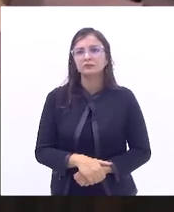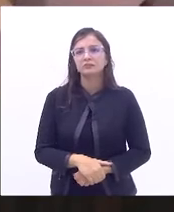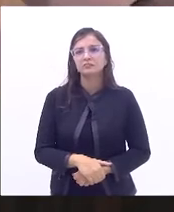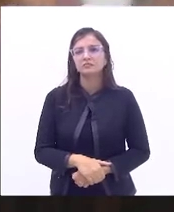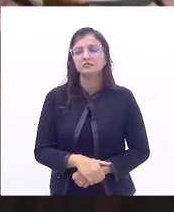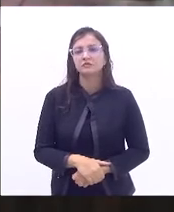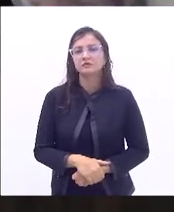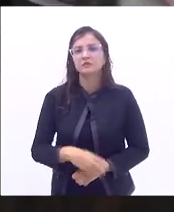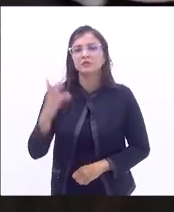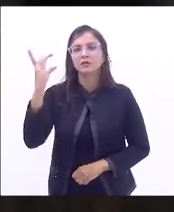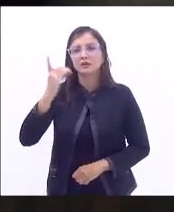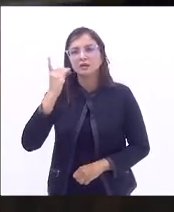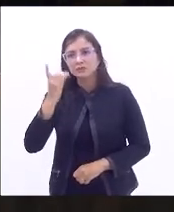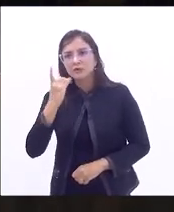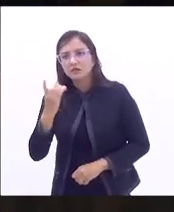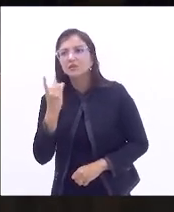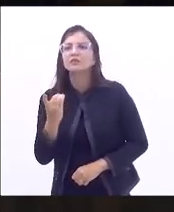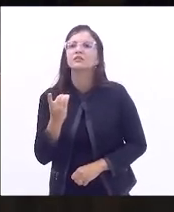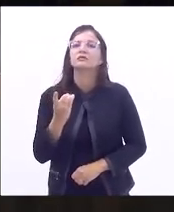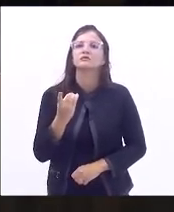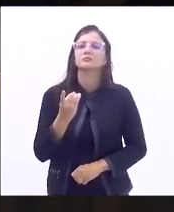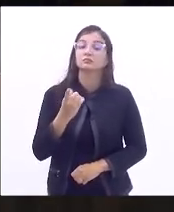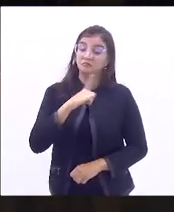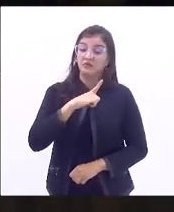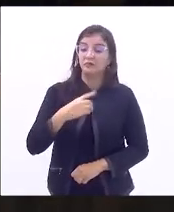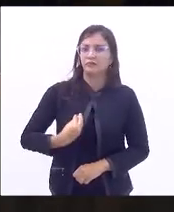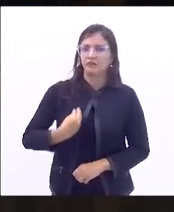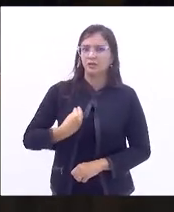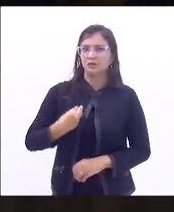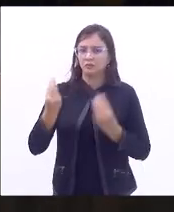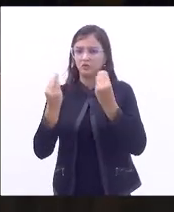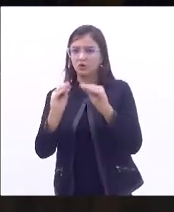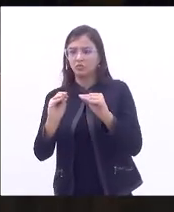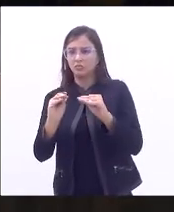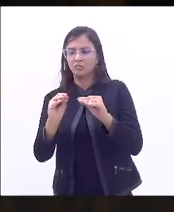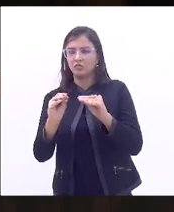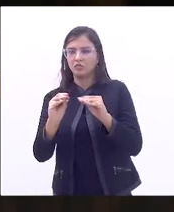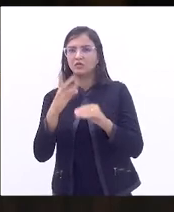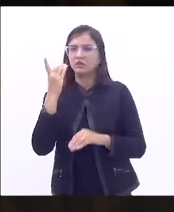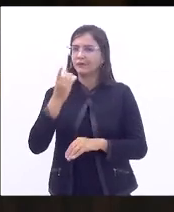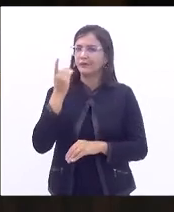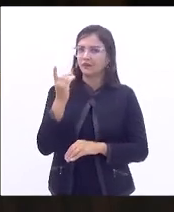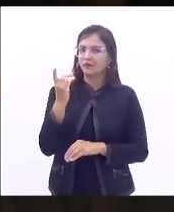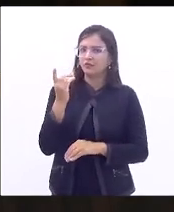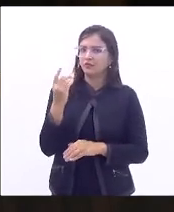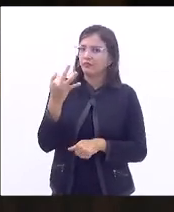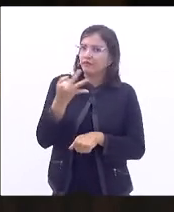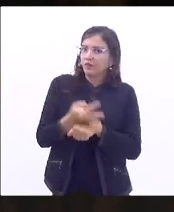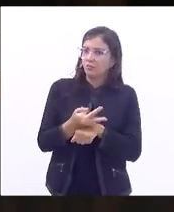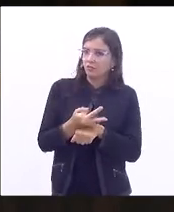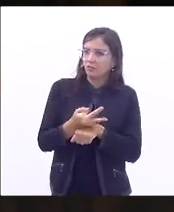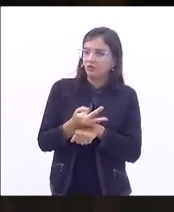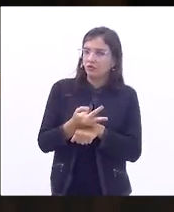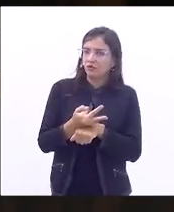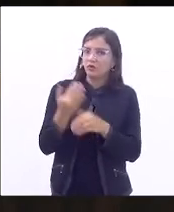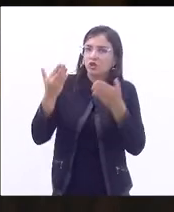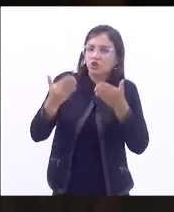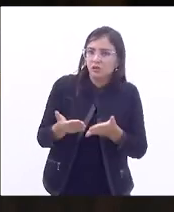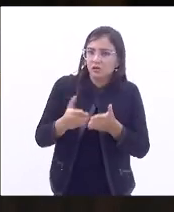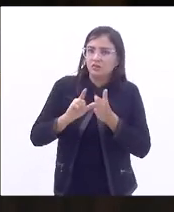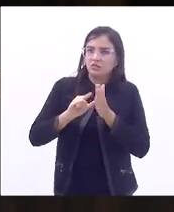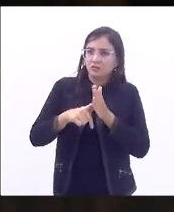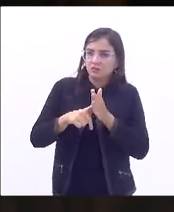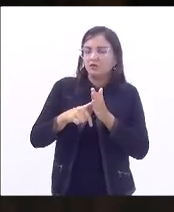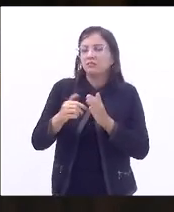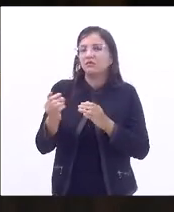o deputado ou deputada que deu a presença e o deputado que está ausente, ele chegando, dando presença à vota, vou